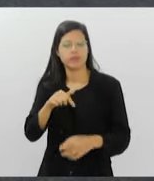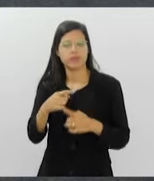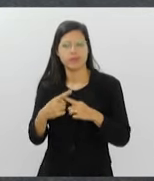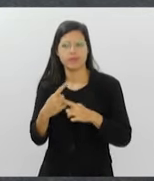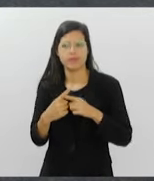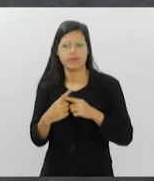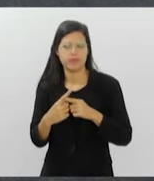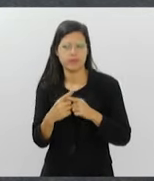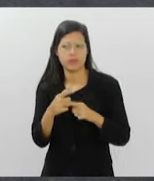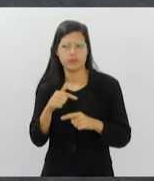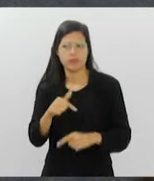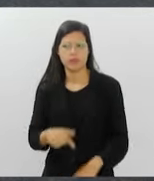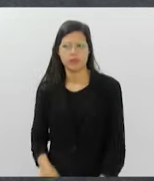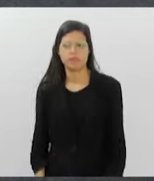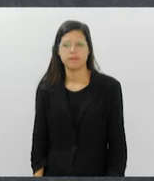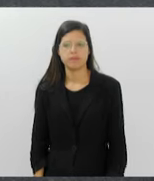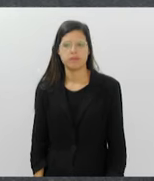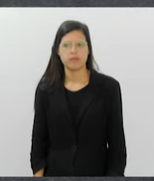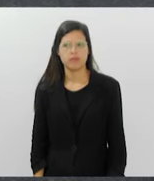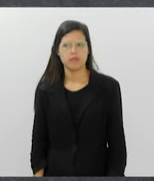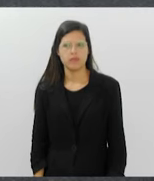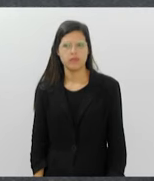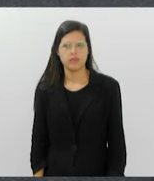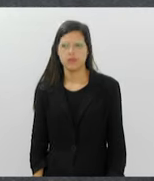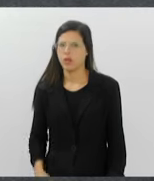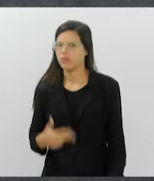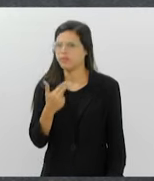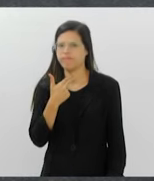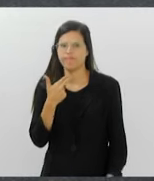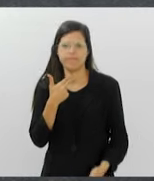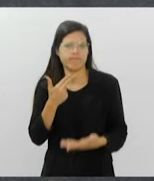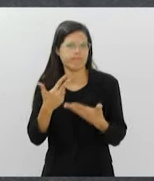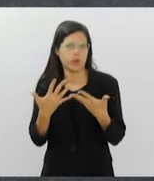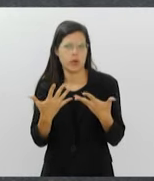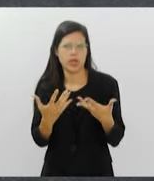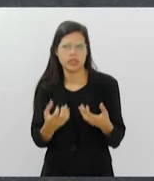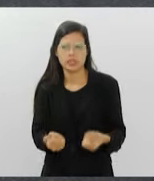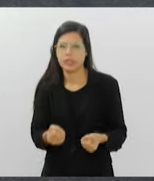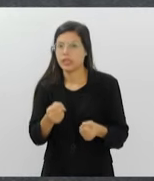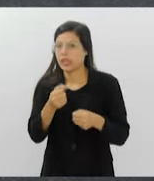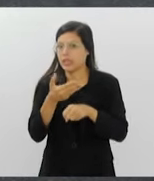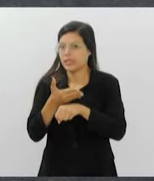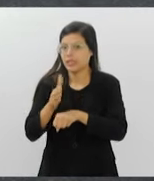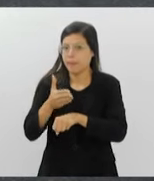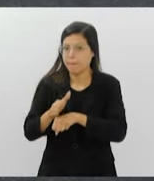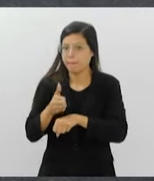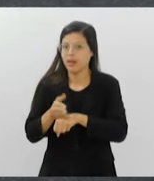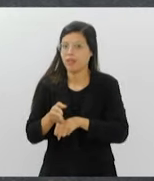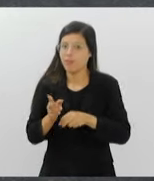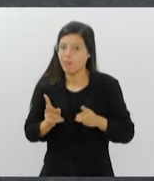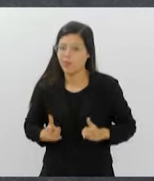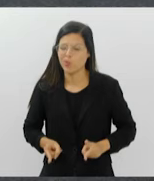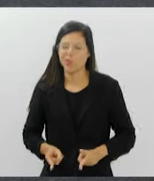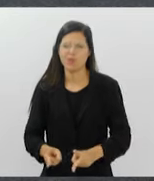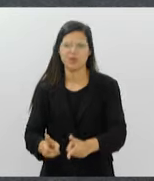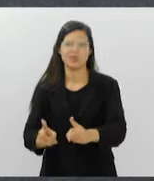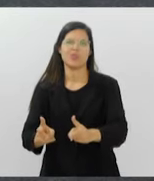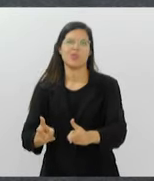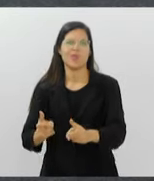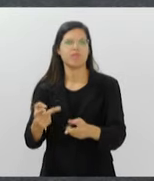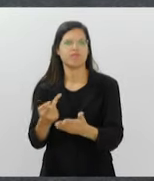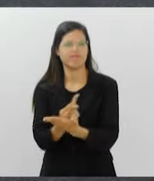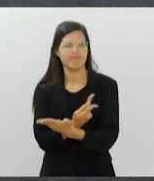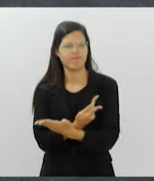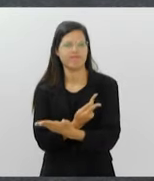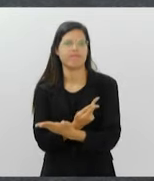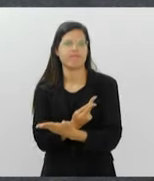presidente, apesar de inadmissível, essa prática ainda é constante e verificada